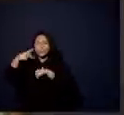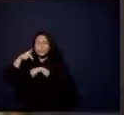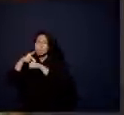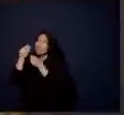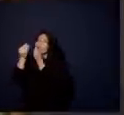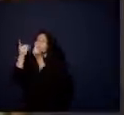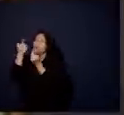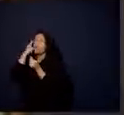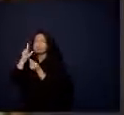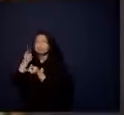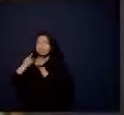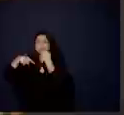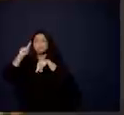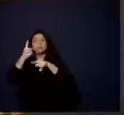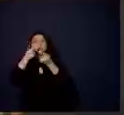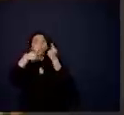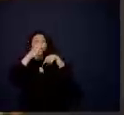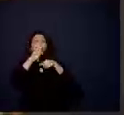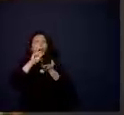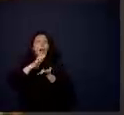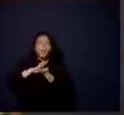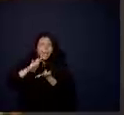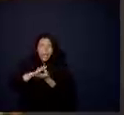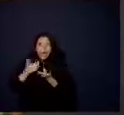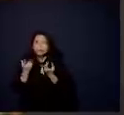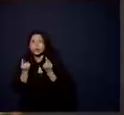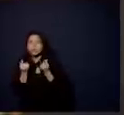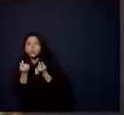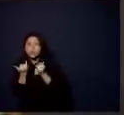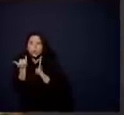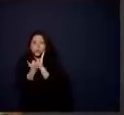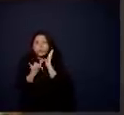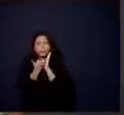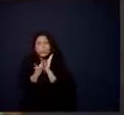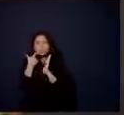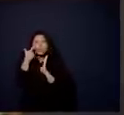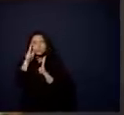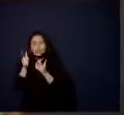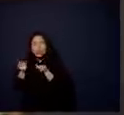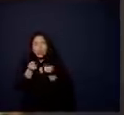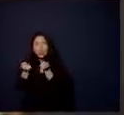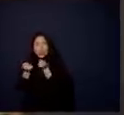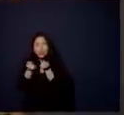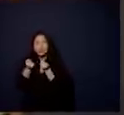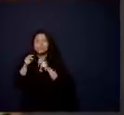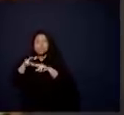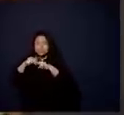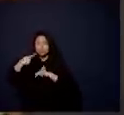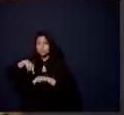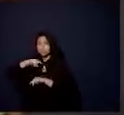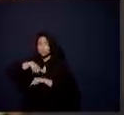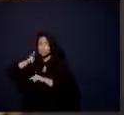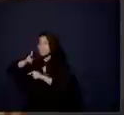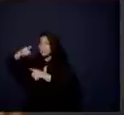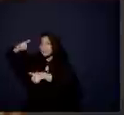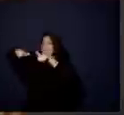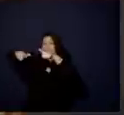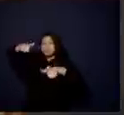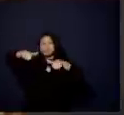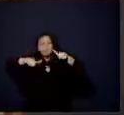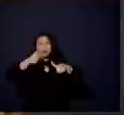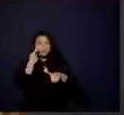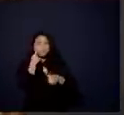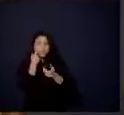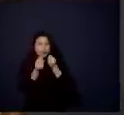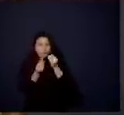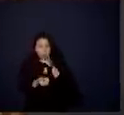review com essa revisão é de gastos perene né a gente tá avaliando monitorando monitorando as políticas